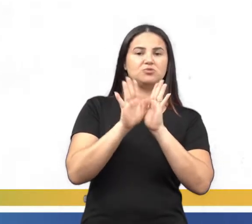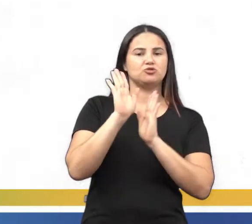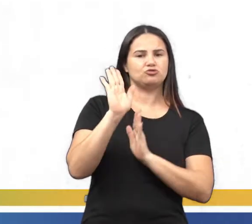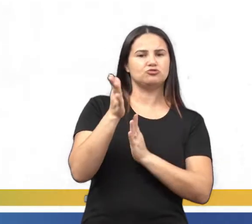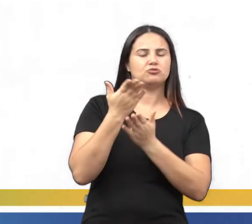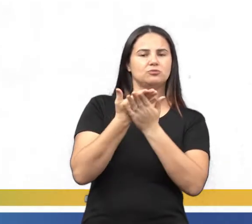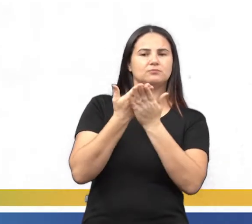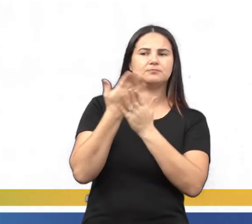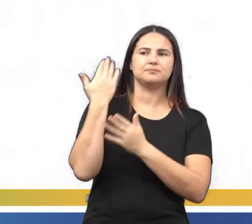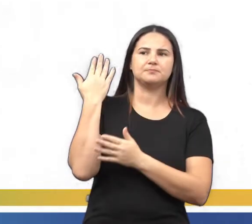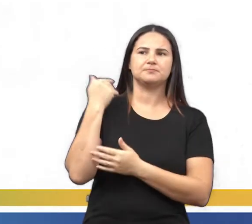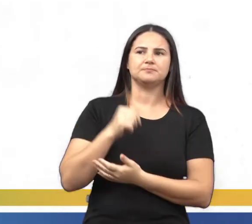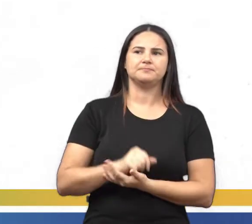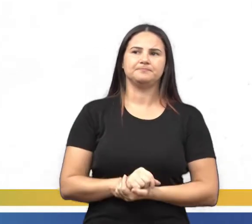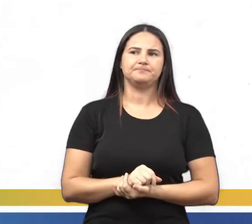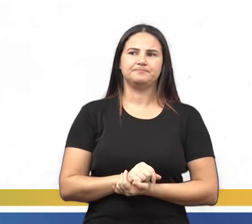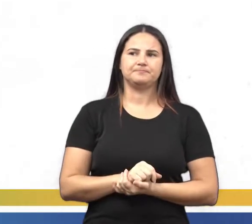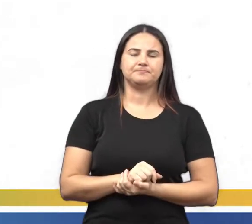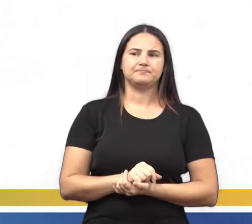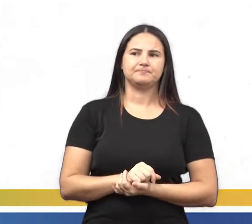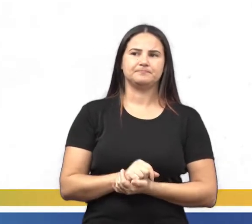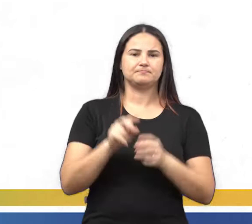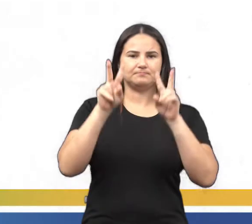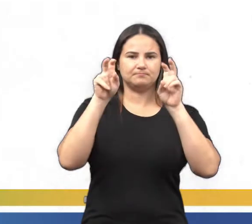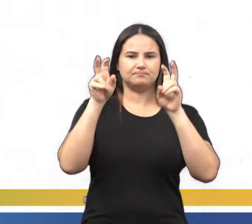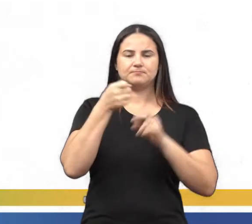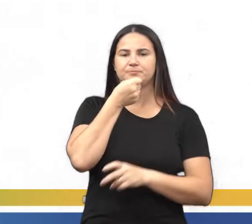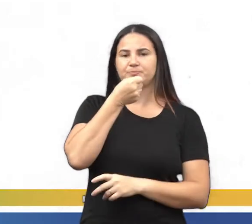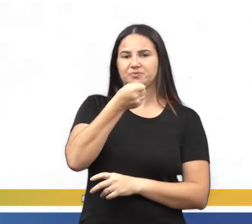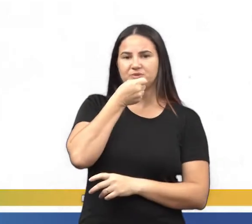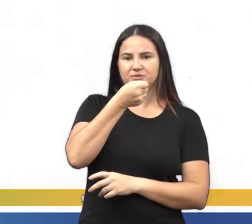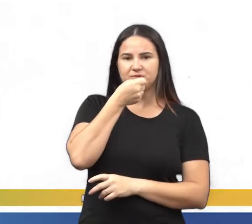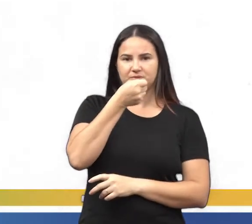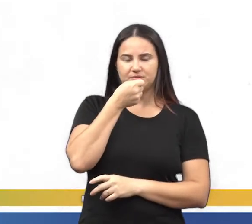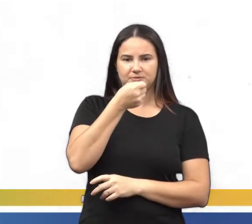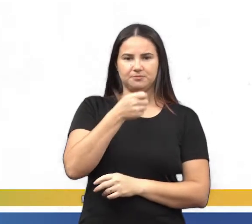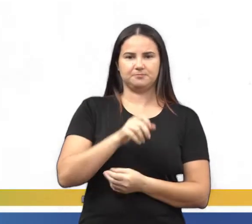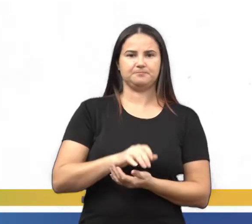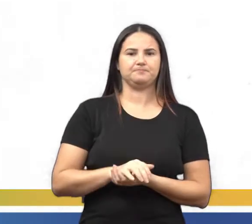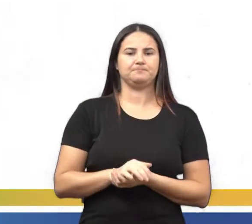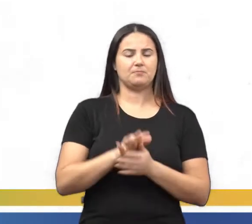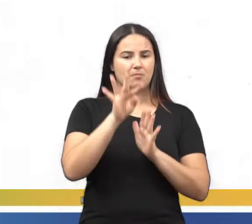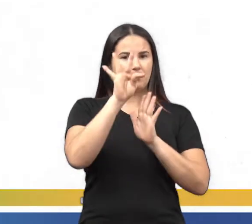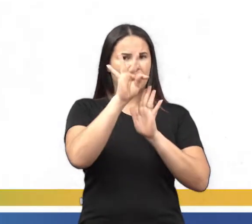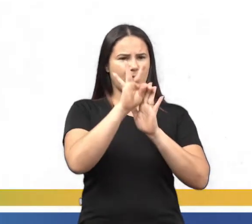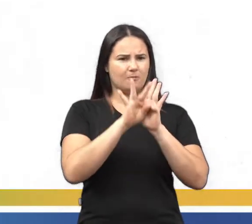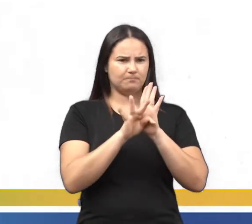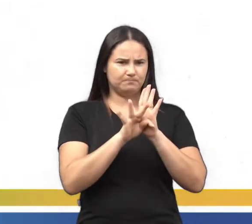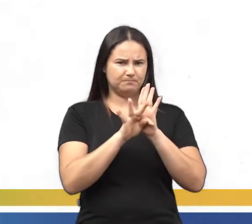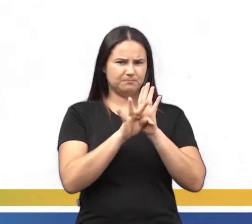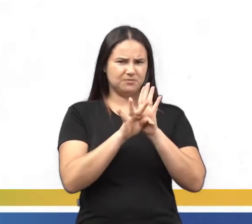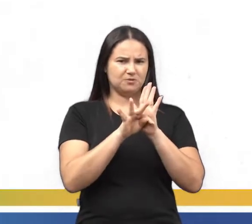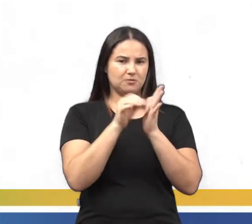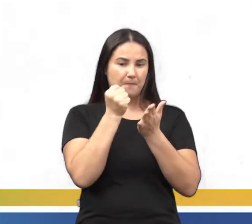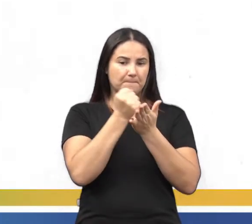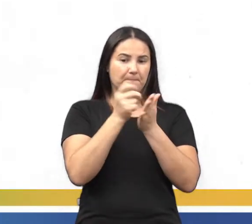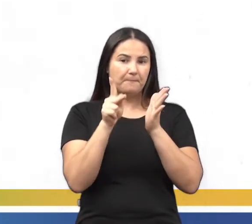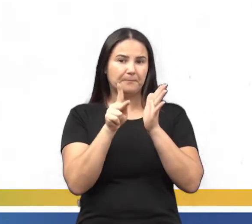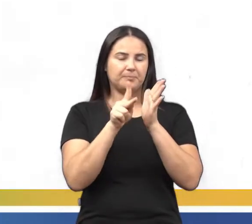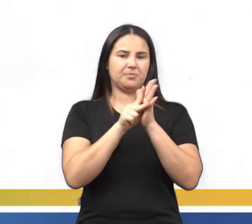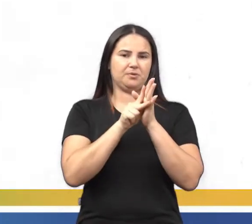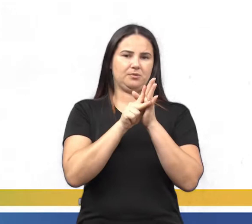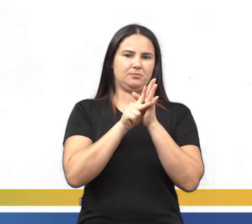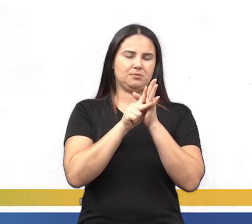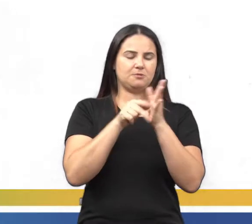Gênero textual, entrevista. Acompanhe, por favor. Trata-se de um texto marcado pela oralidade,